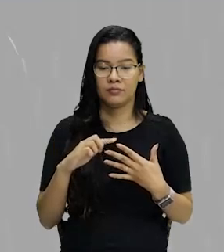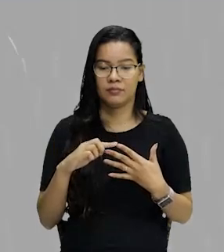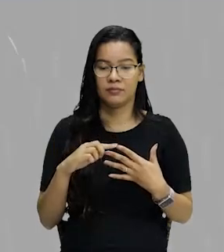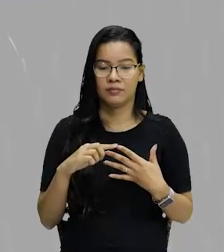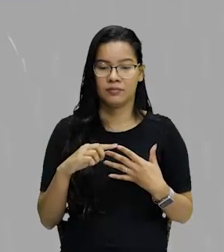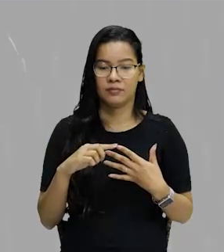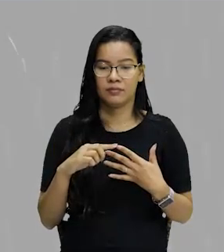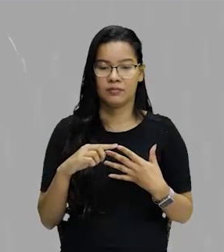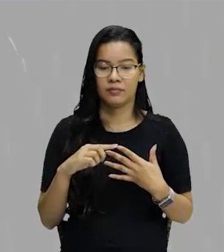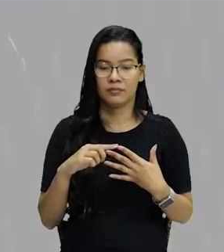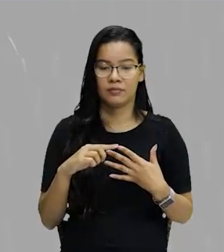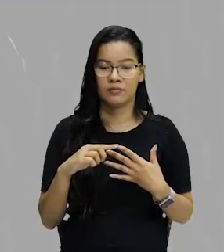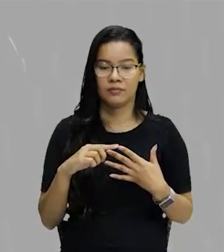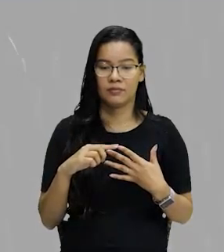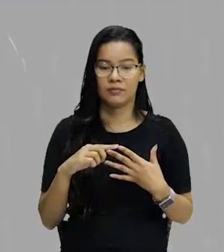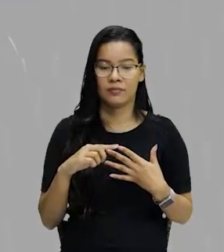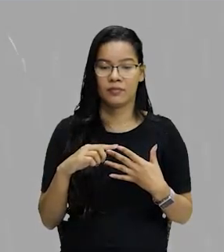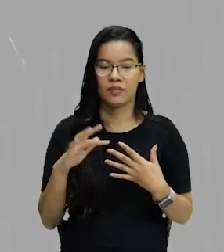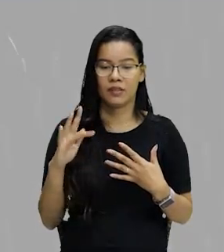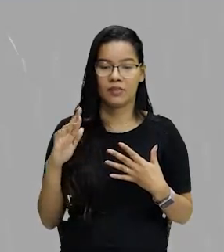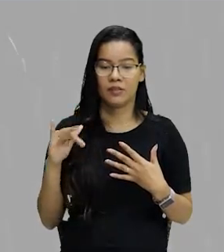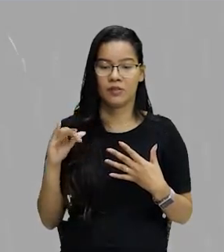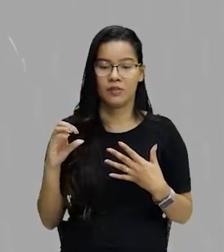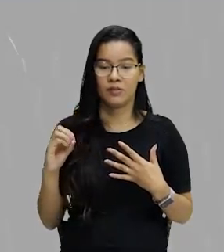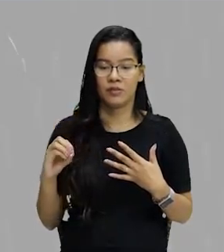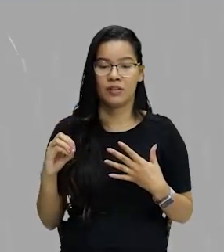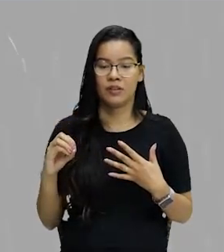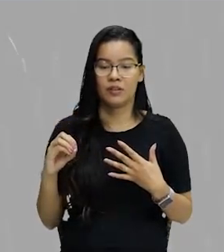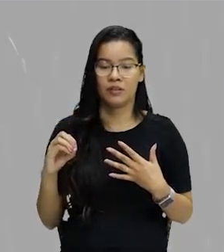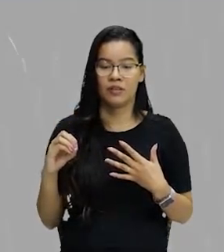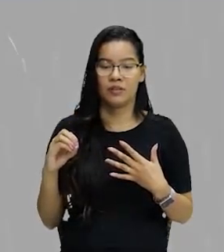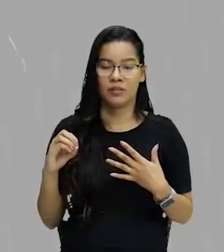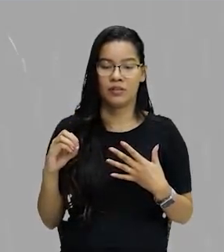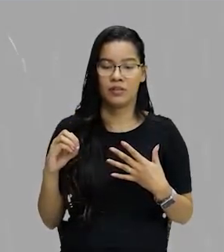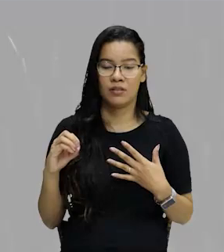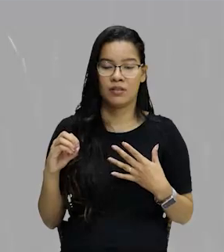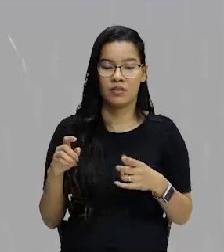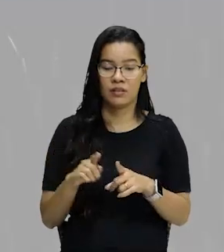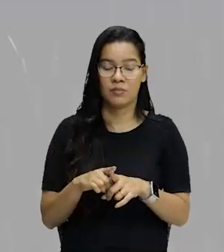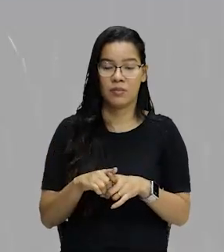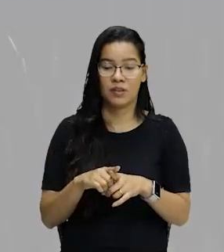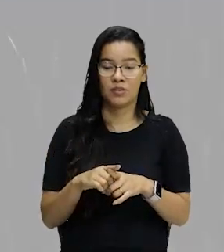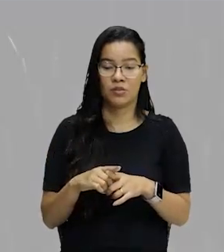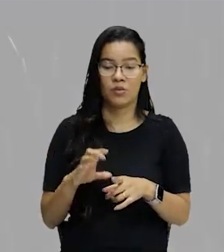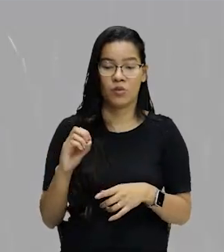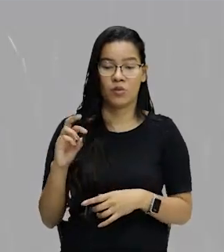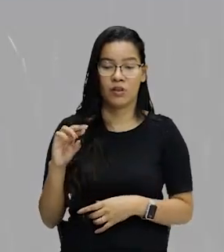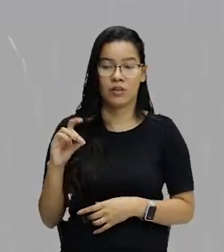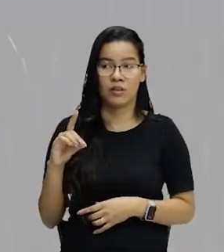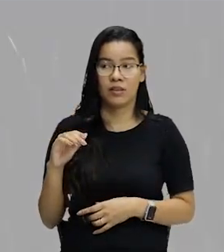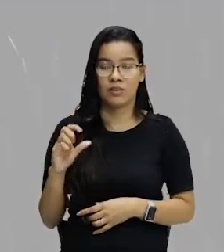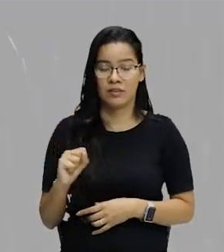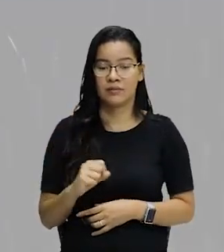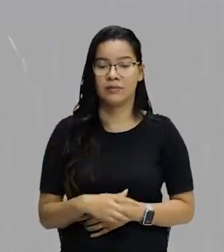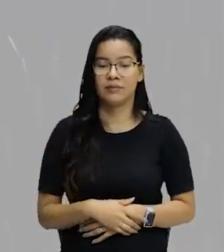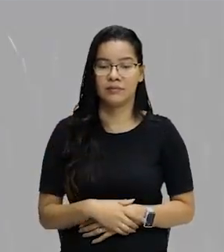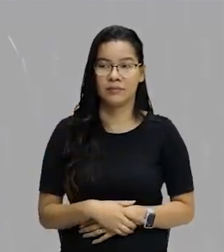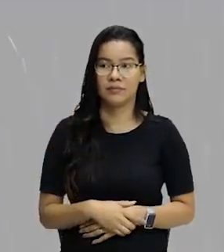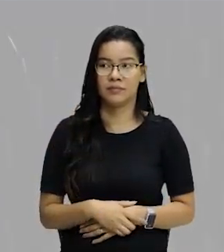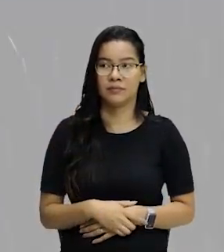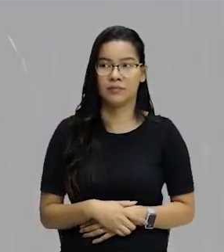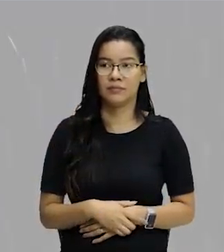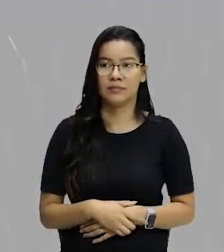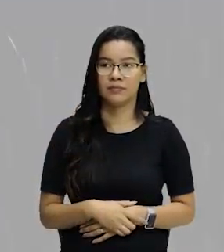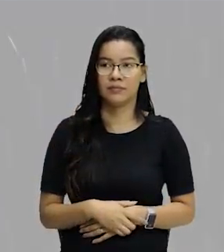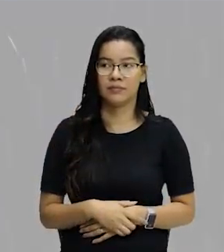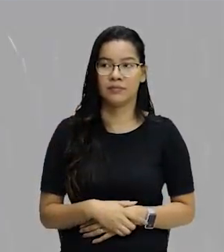Ixi, aqui é freio, eu não alterei o nome, mas é freio. E as cordas, tá certo? Acabei aqui que